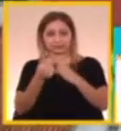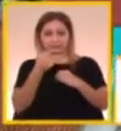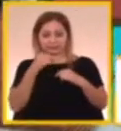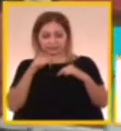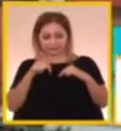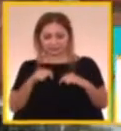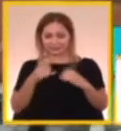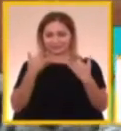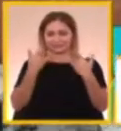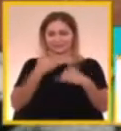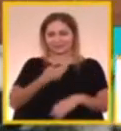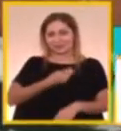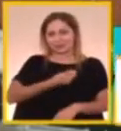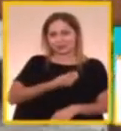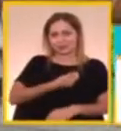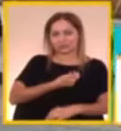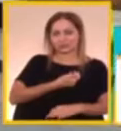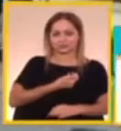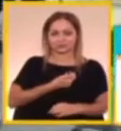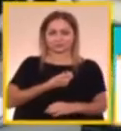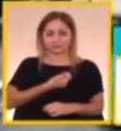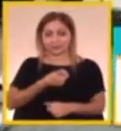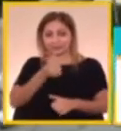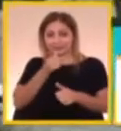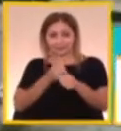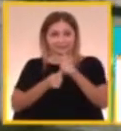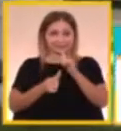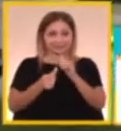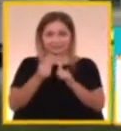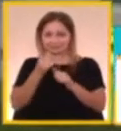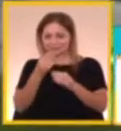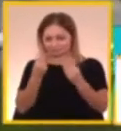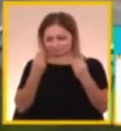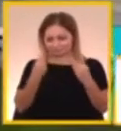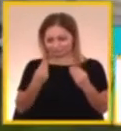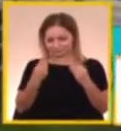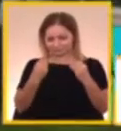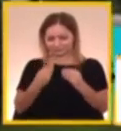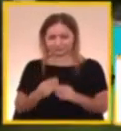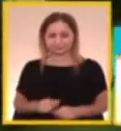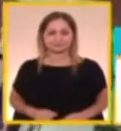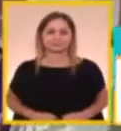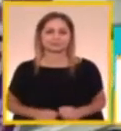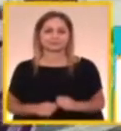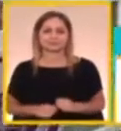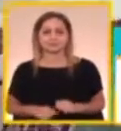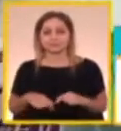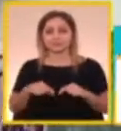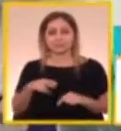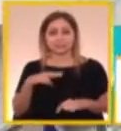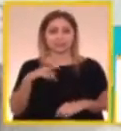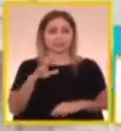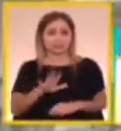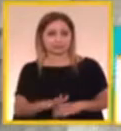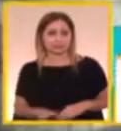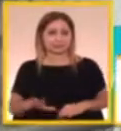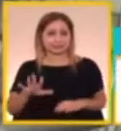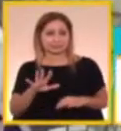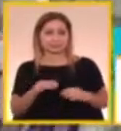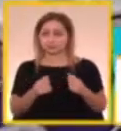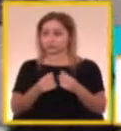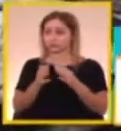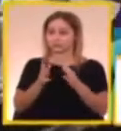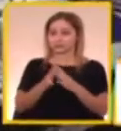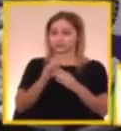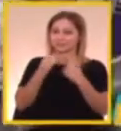estou feliz e a beber os copos à maneira. Em Portugal toda a